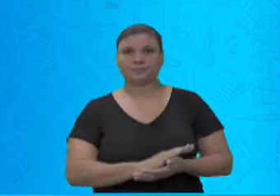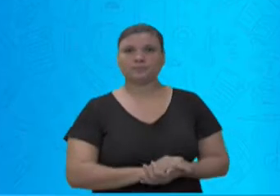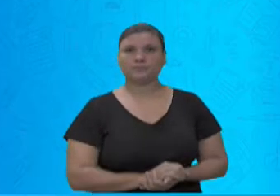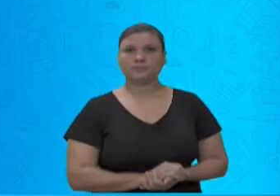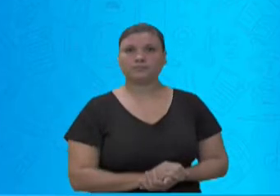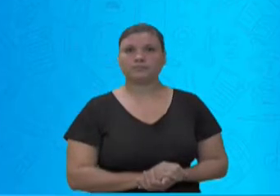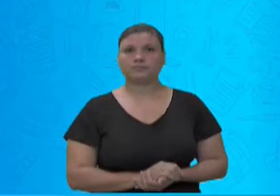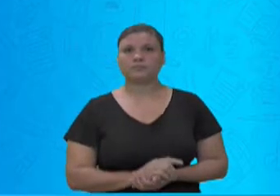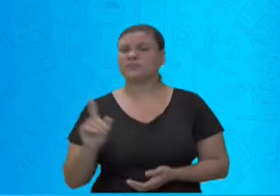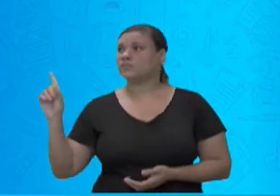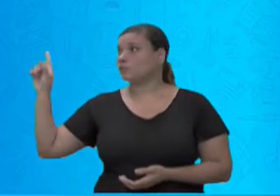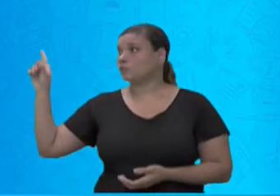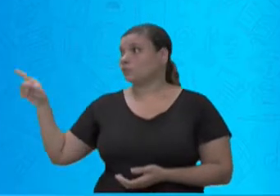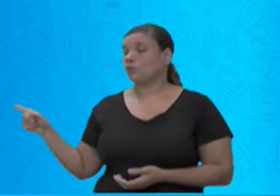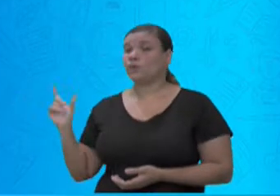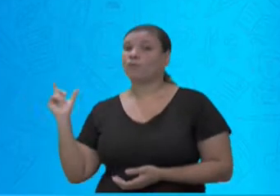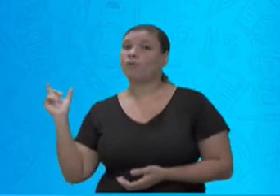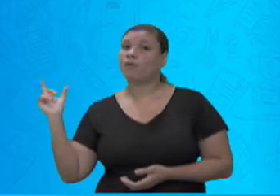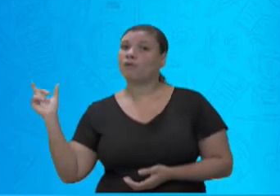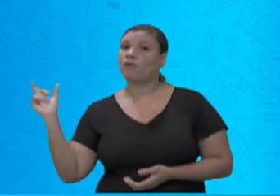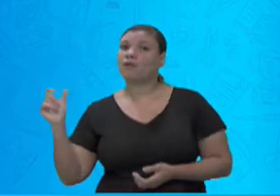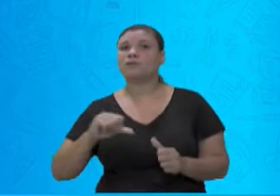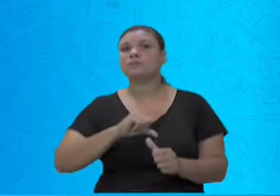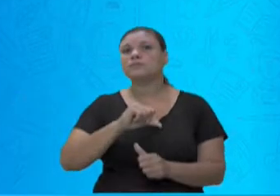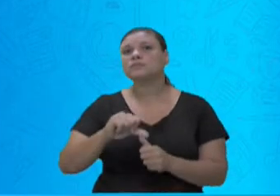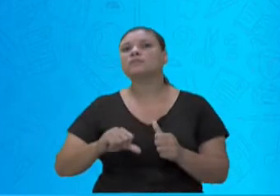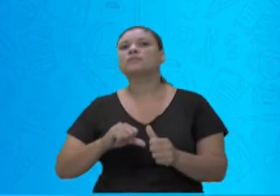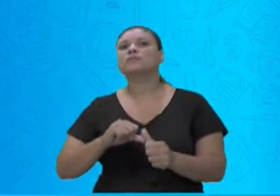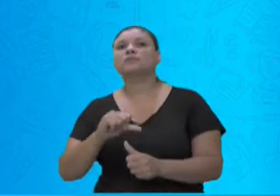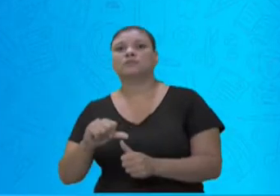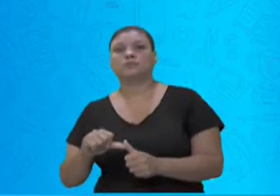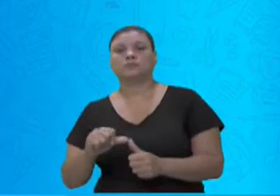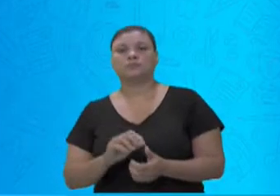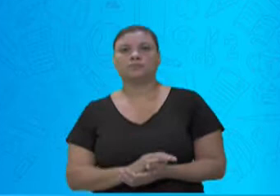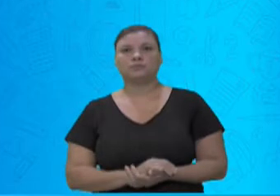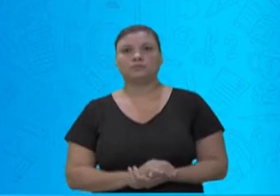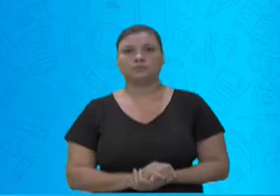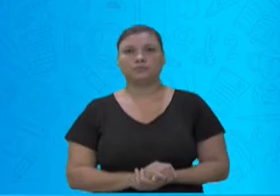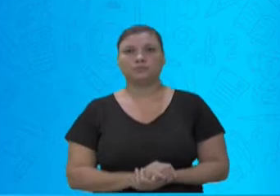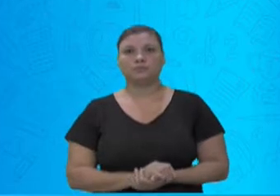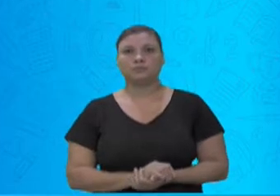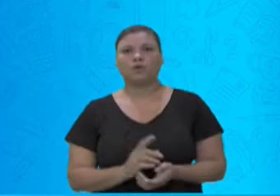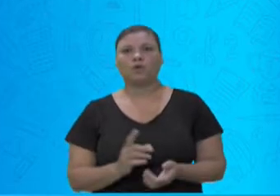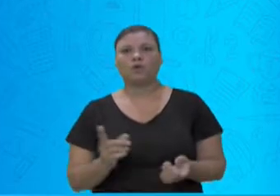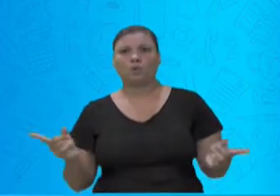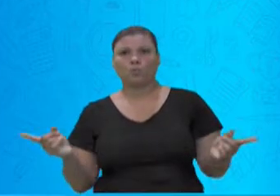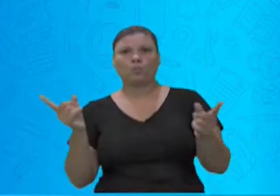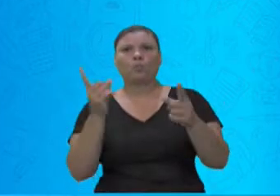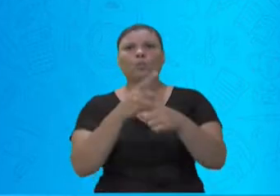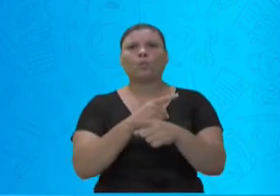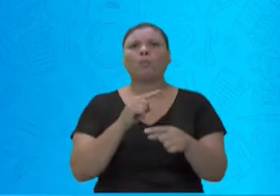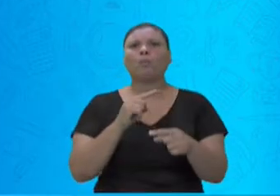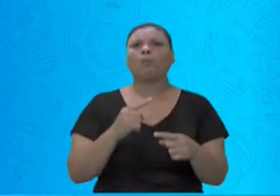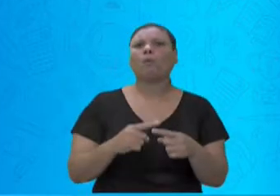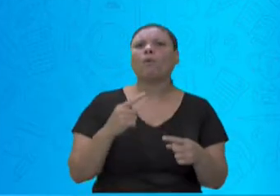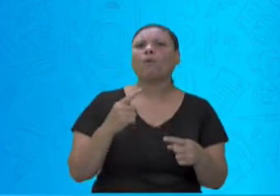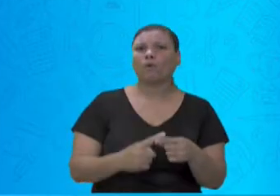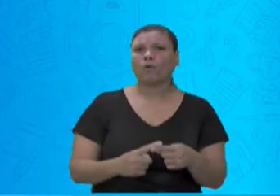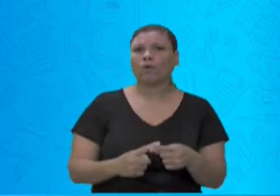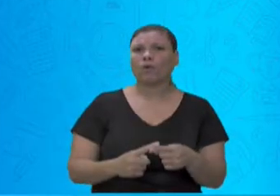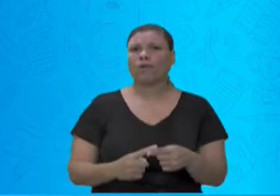Esses aqui são claros que eles vão mudar, são variáveis. São eles: algum, que pode